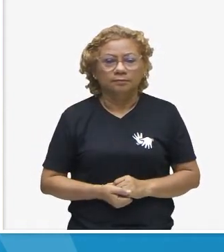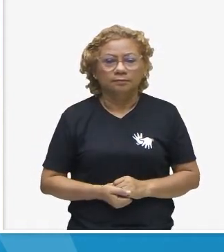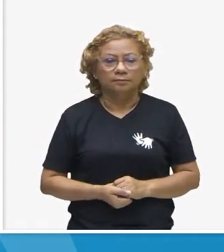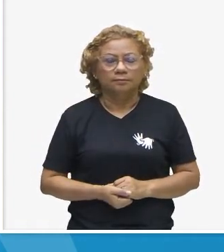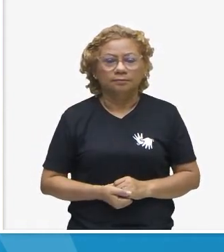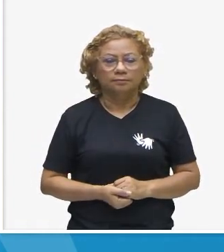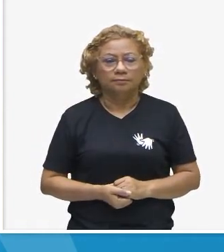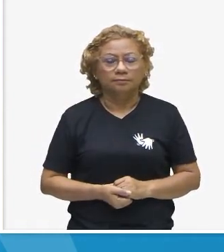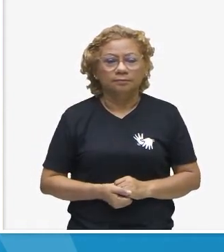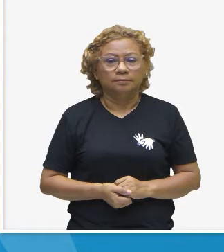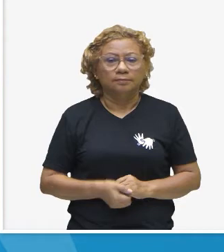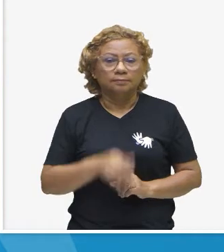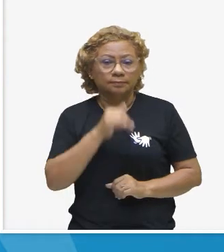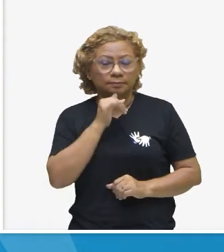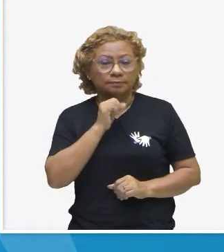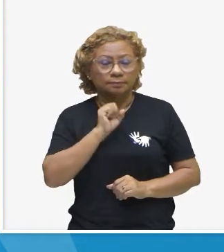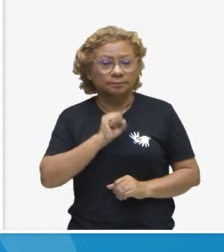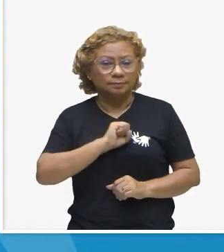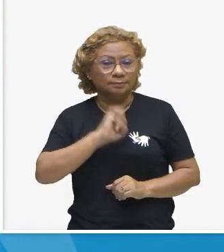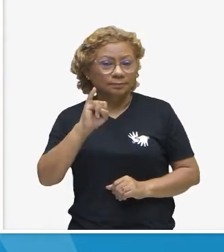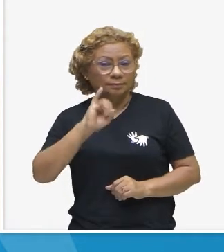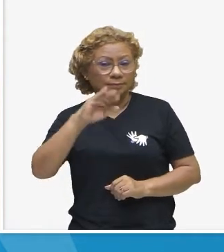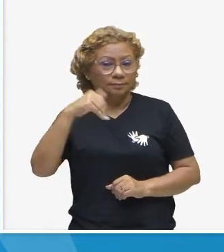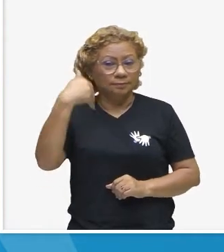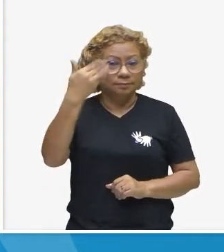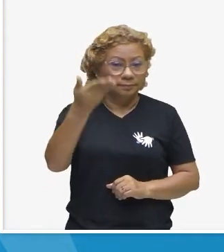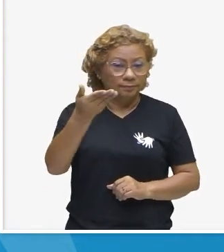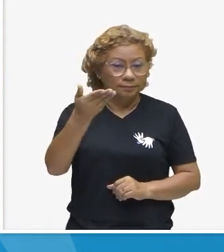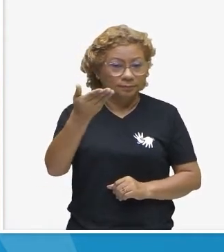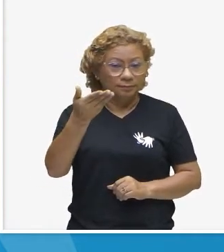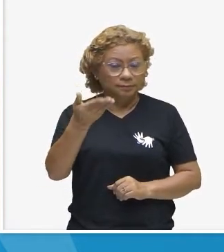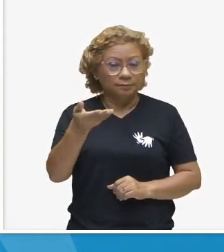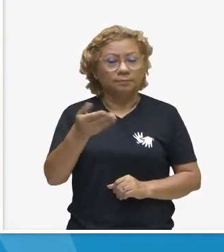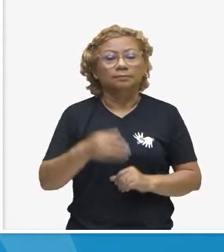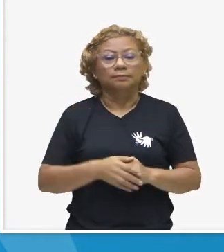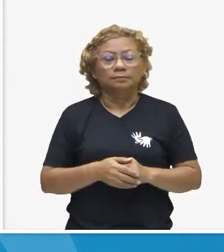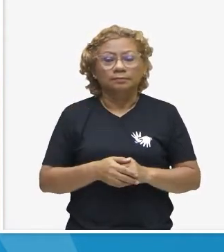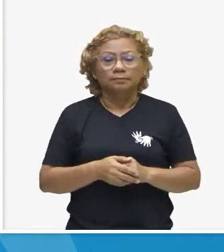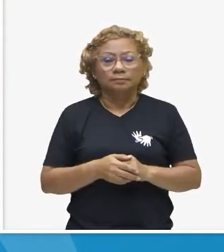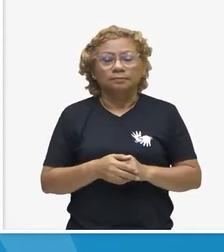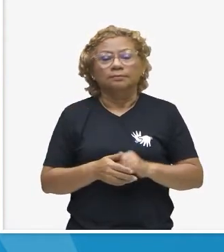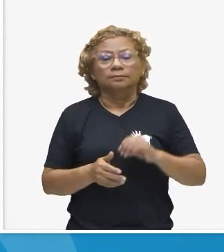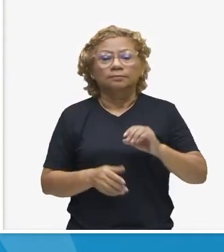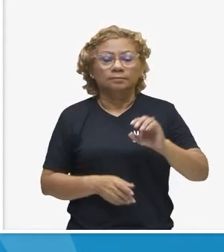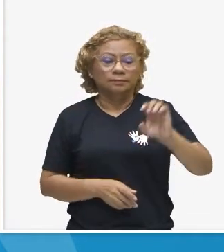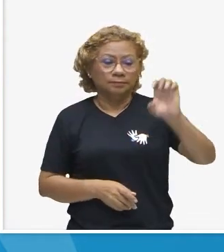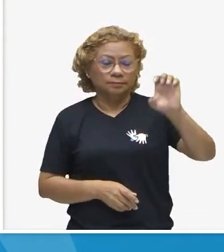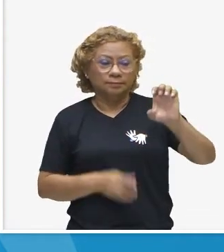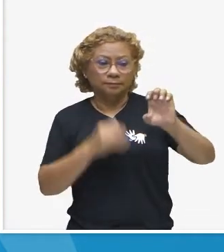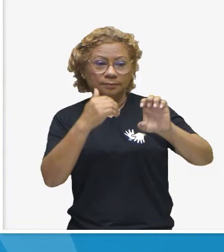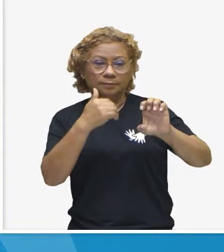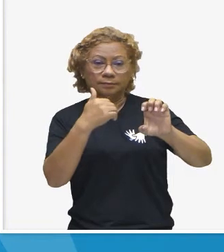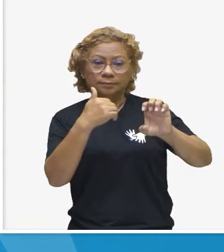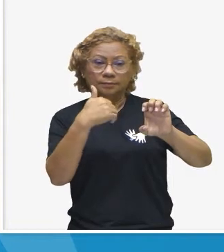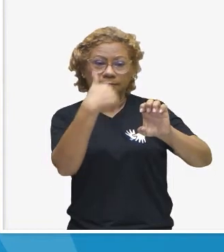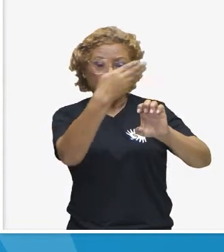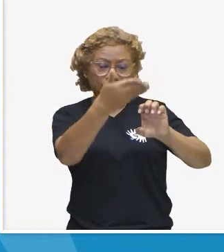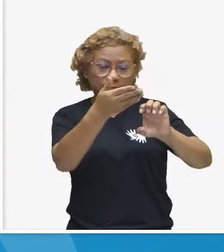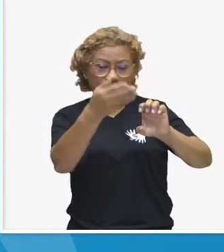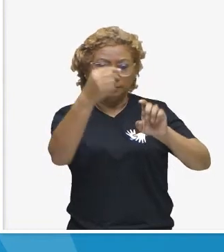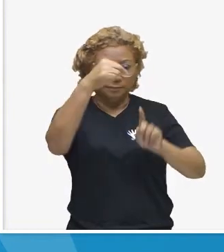em cima e embaixo, ó, do mesmo lado, colaterais, tá vendo?